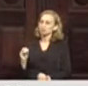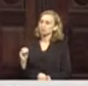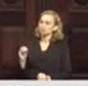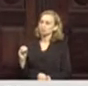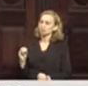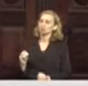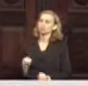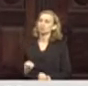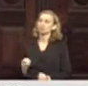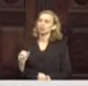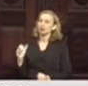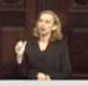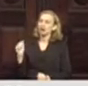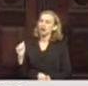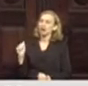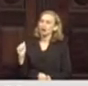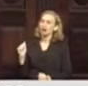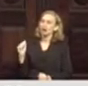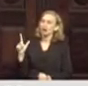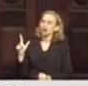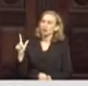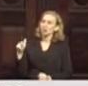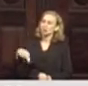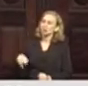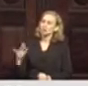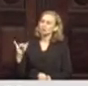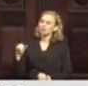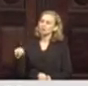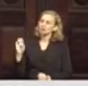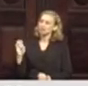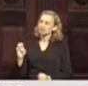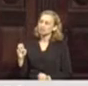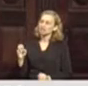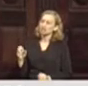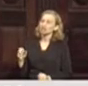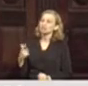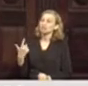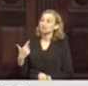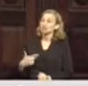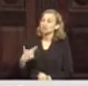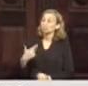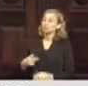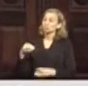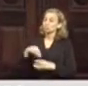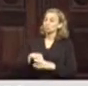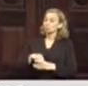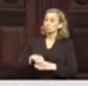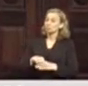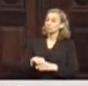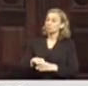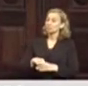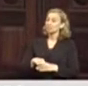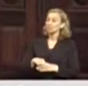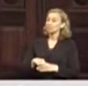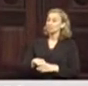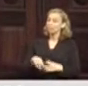Geraldo Alckmin, que no segundo turno, sem consultar o Rio de Janeiro,